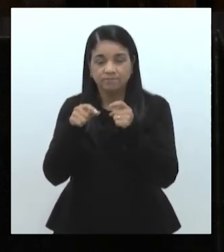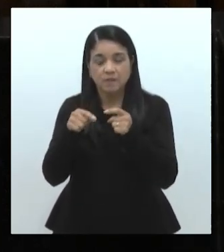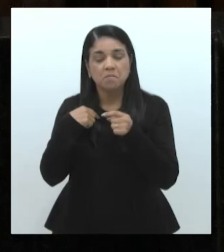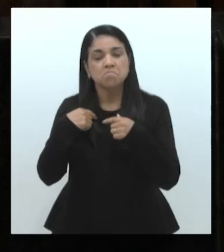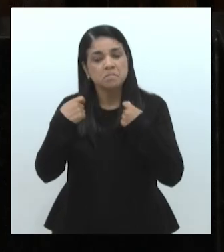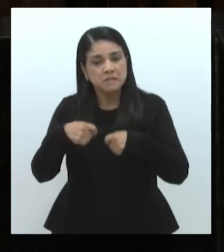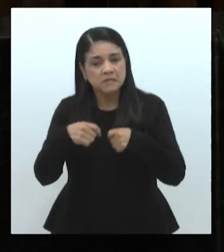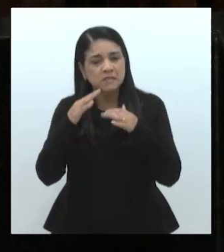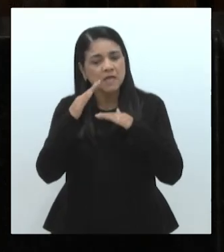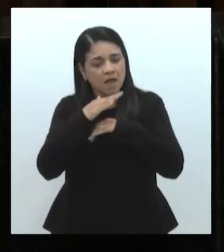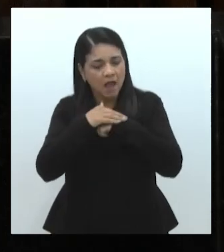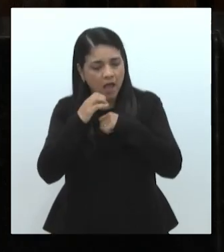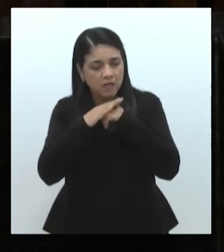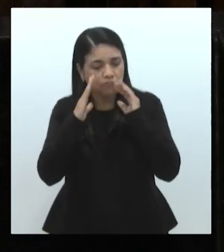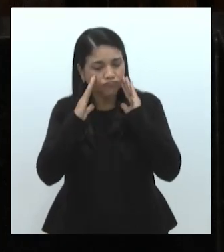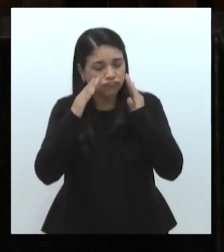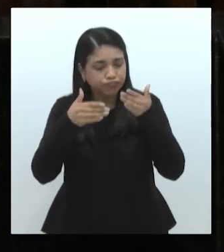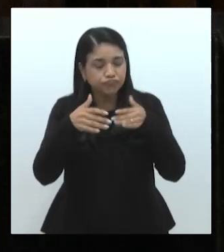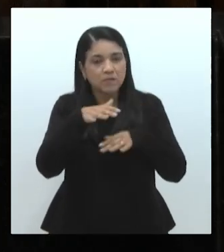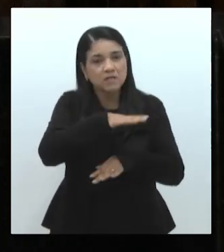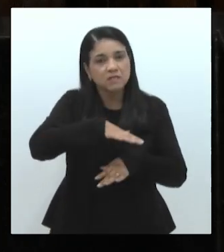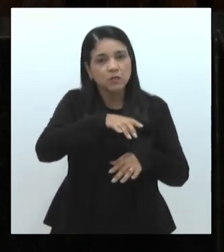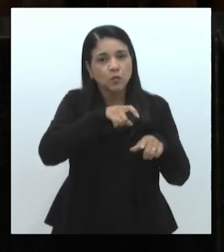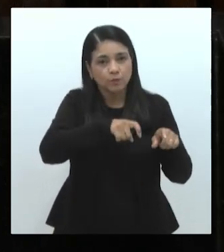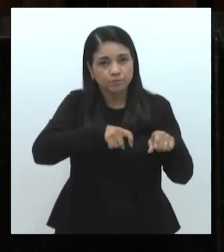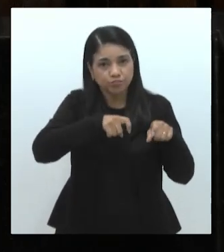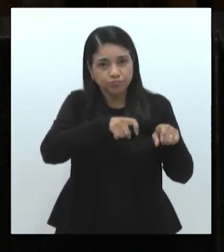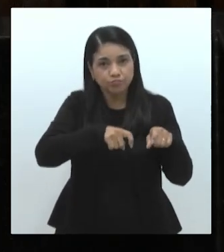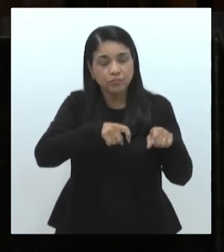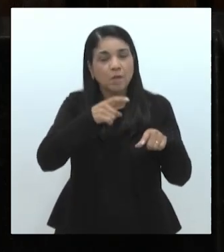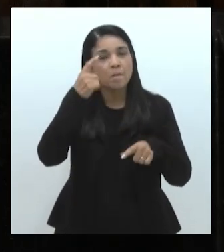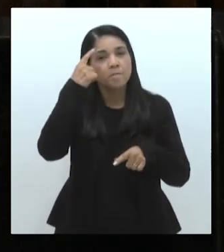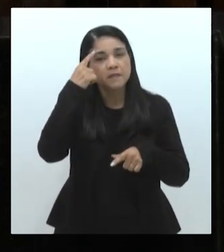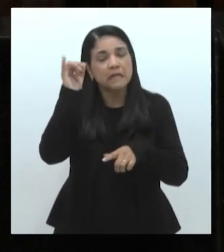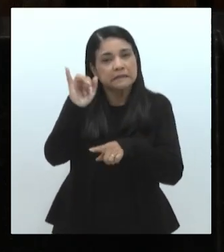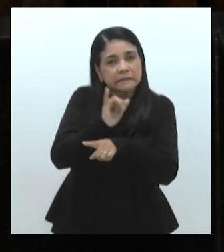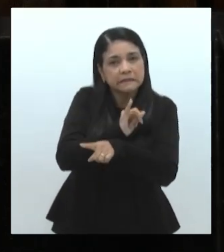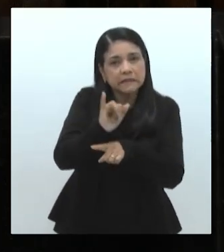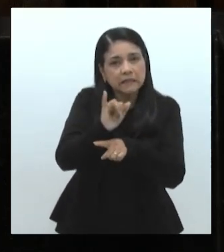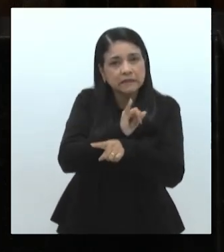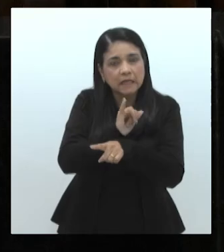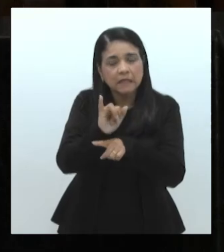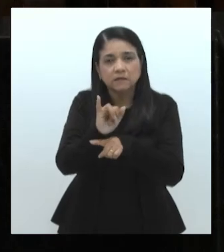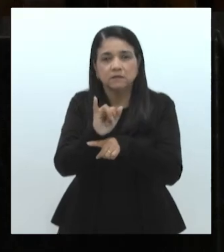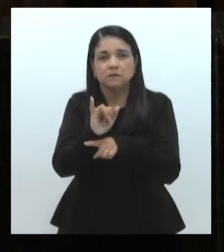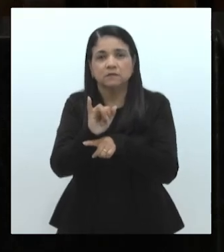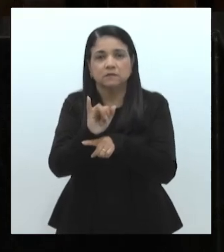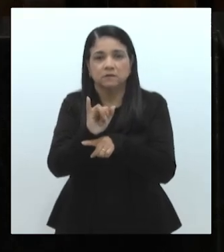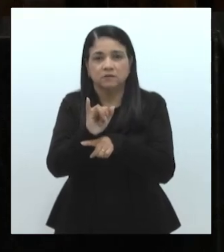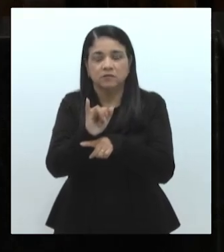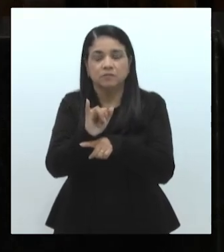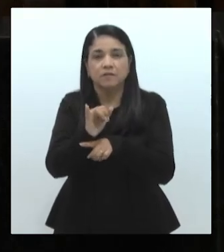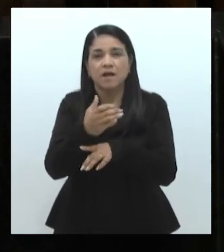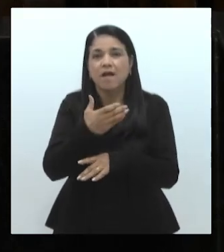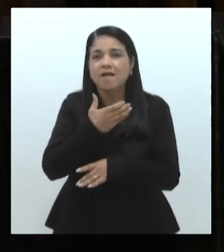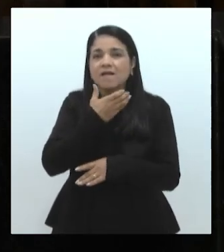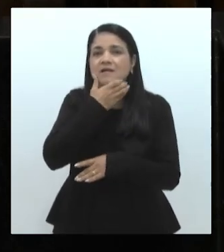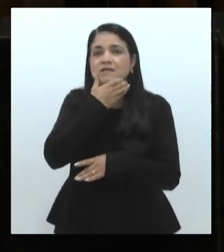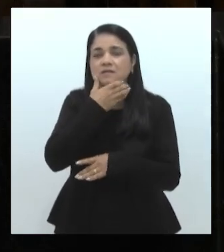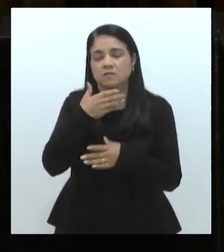para esse setor, a fim de pensar soluções estratégicas para essa crise que